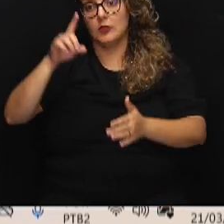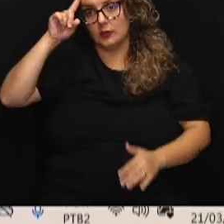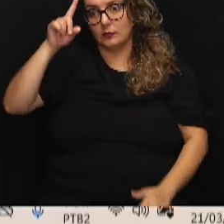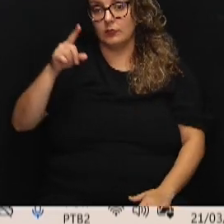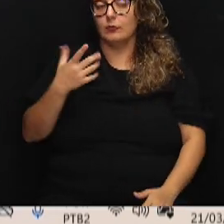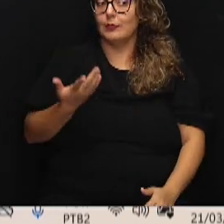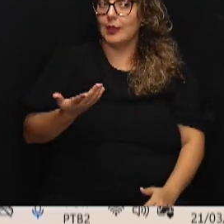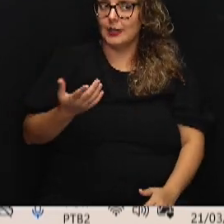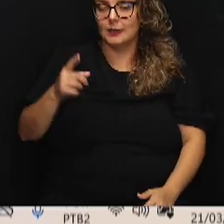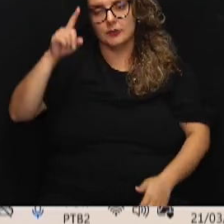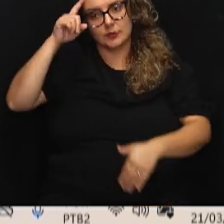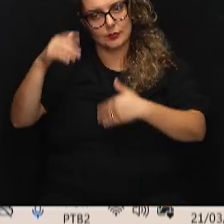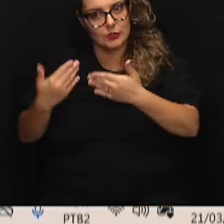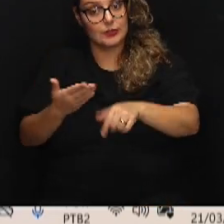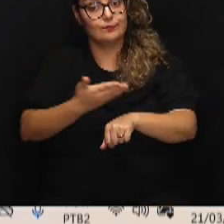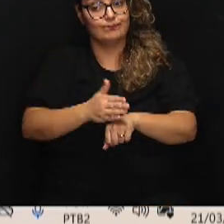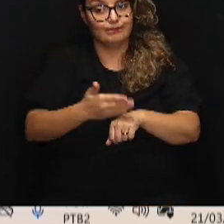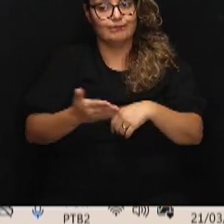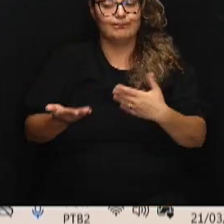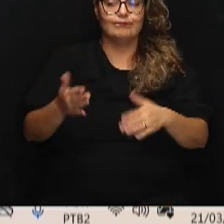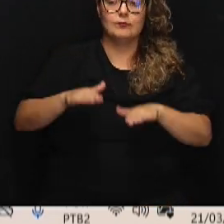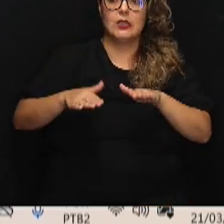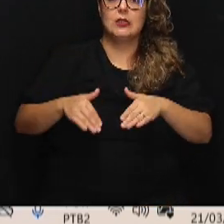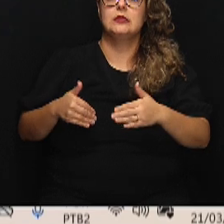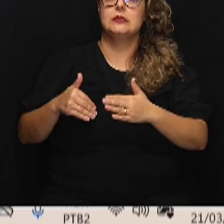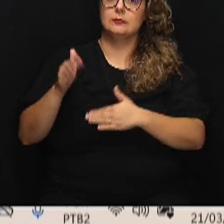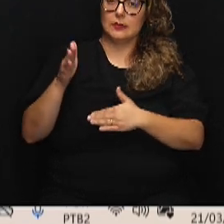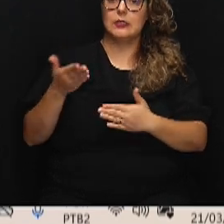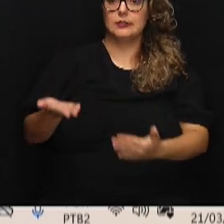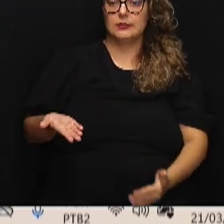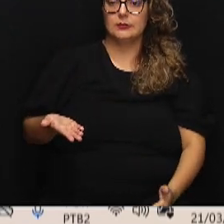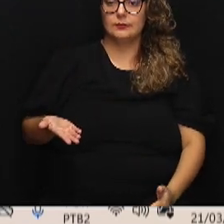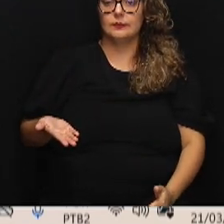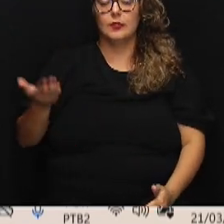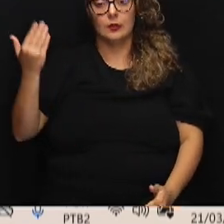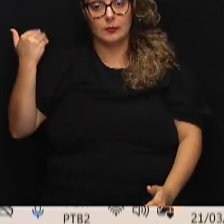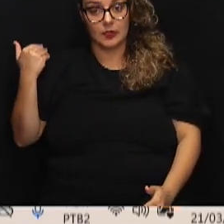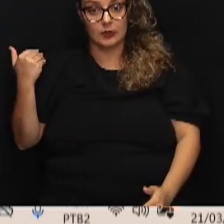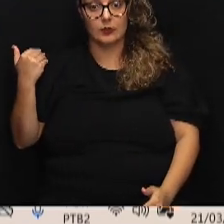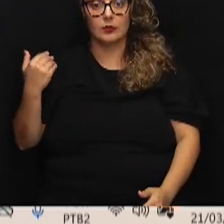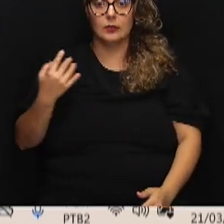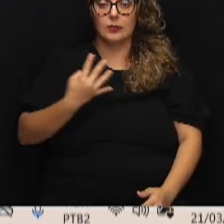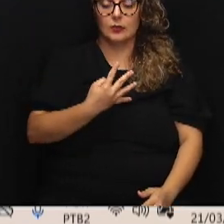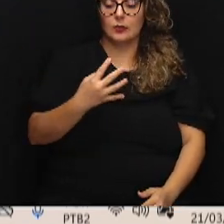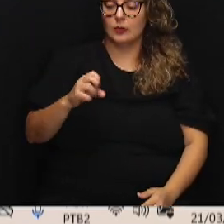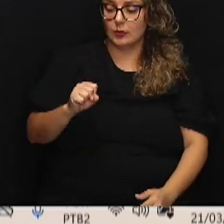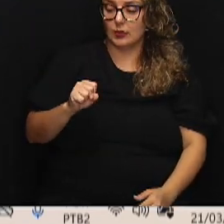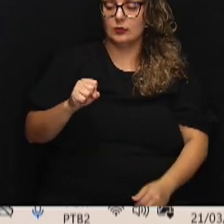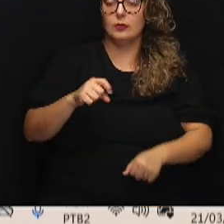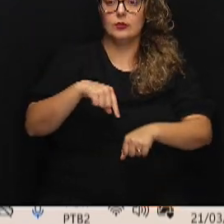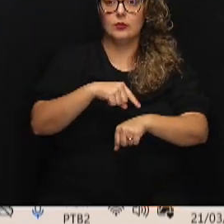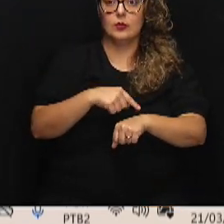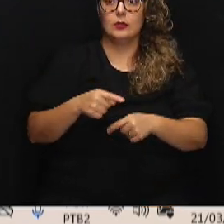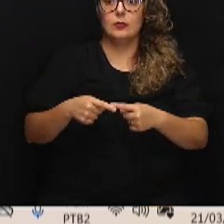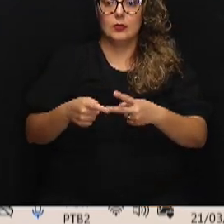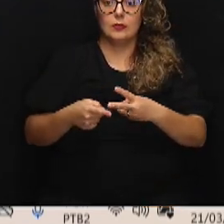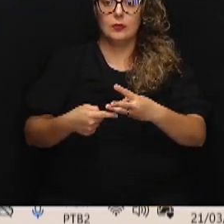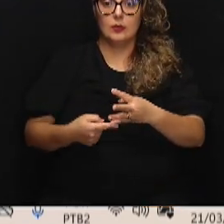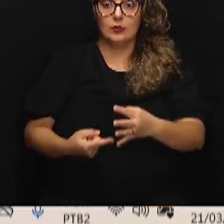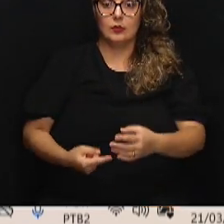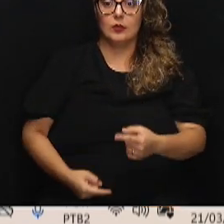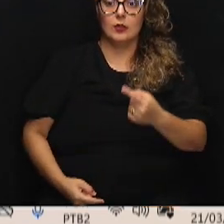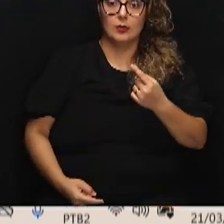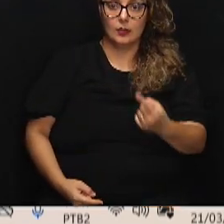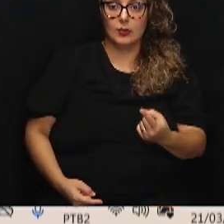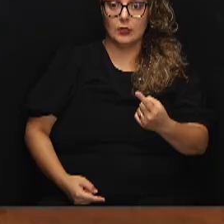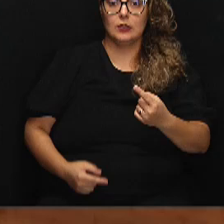faz existir o limite de 8 horas, e na época uma jornada de 48 horas semanais. Então um 6x1 de 8 horas